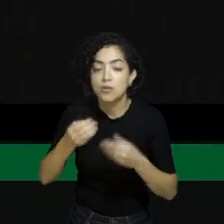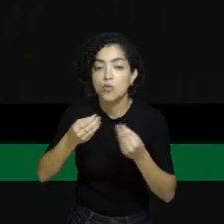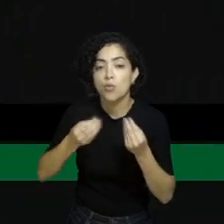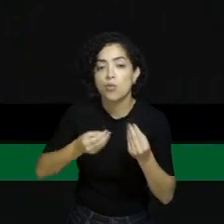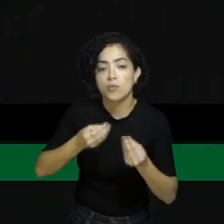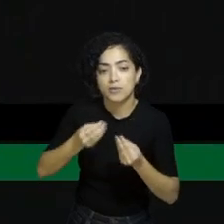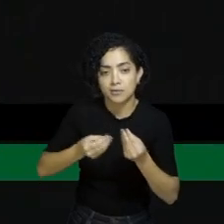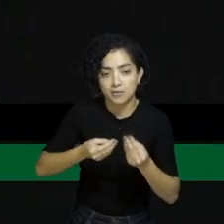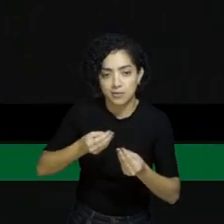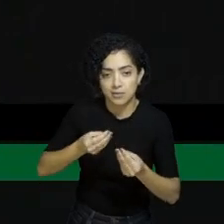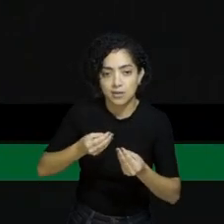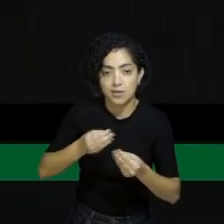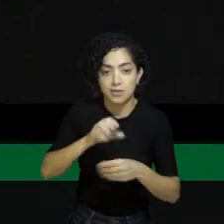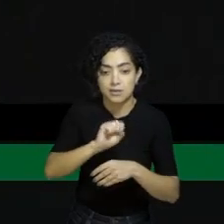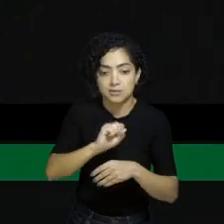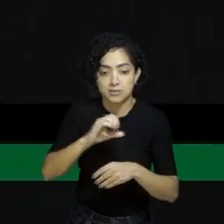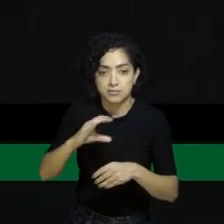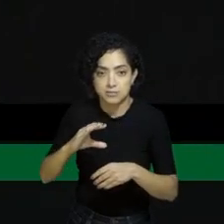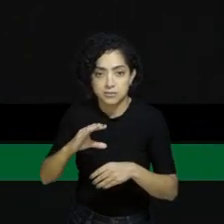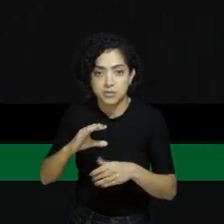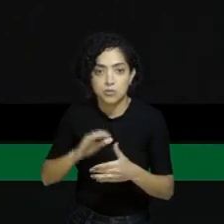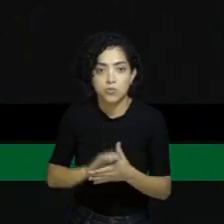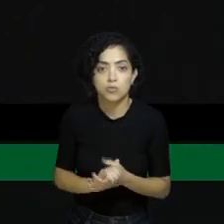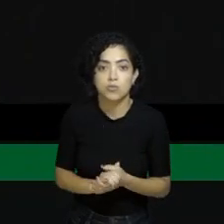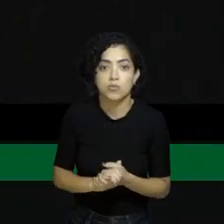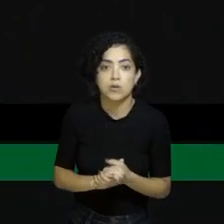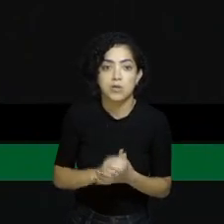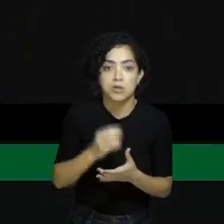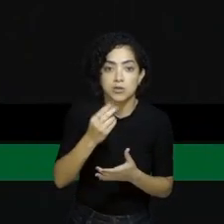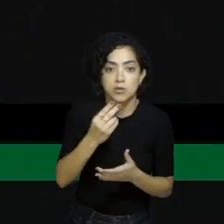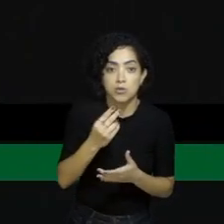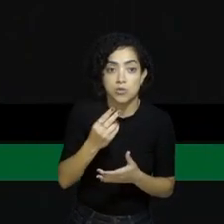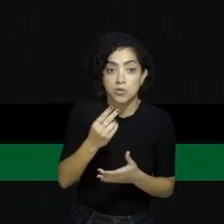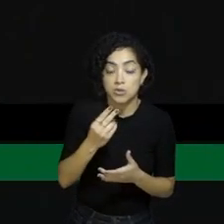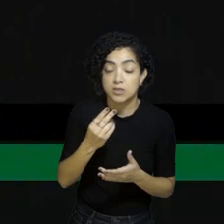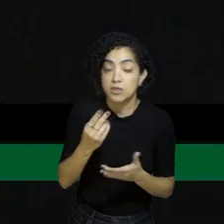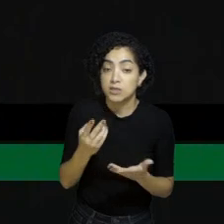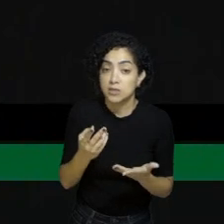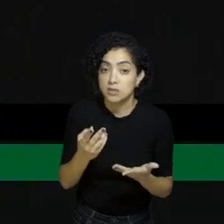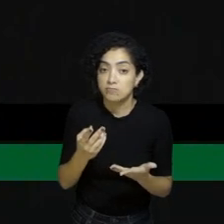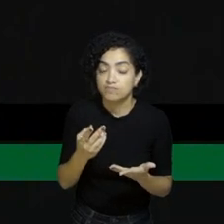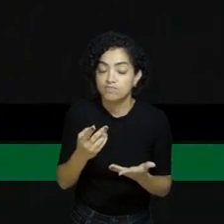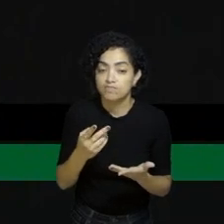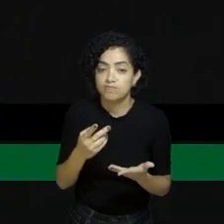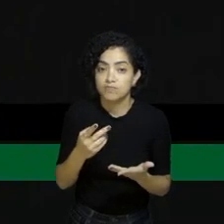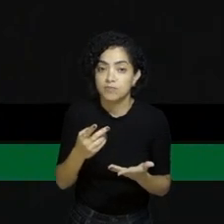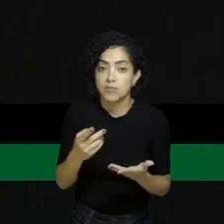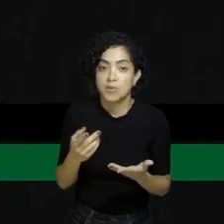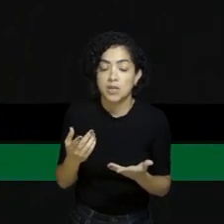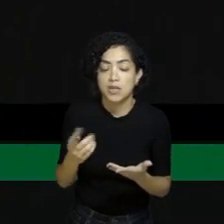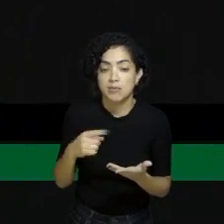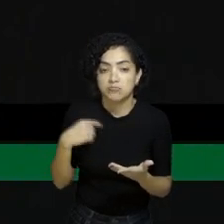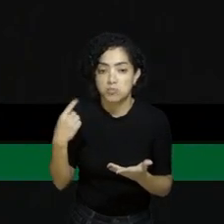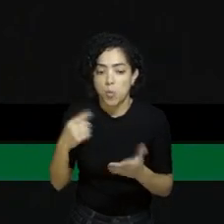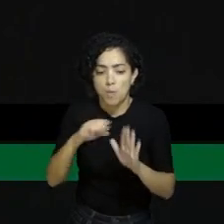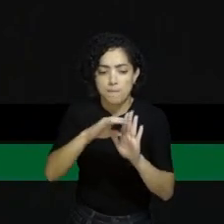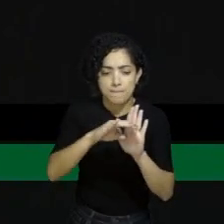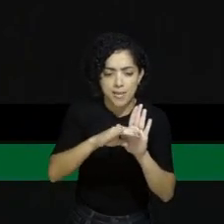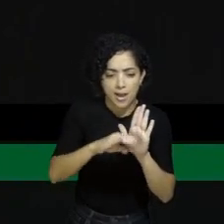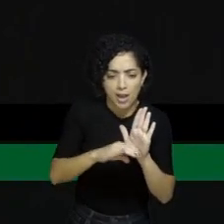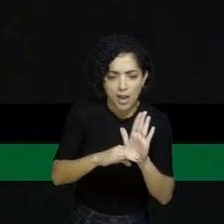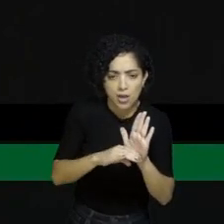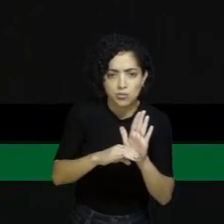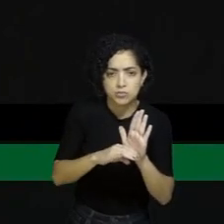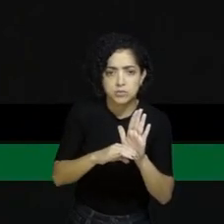Santa Catarina é apenas 1,2% do território, que nós não podemos nos agarrar em pautas